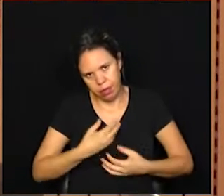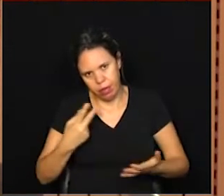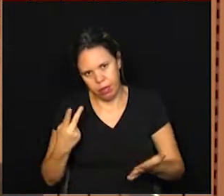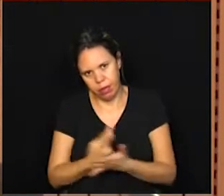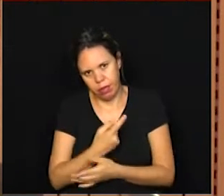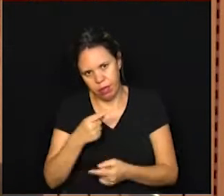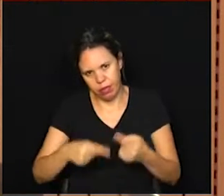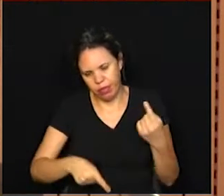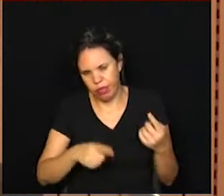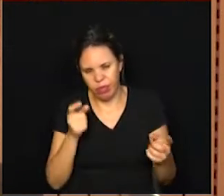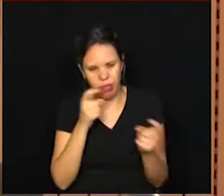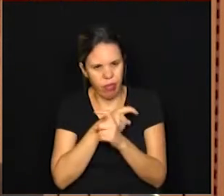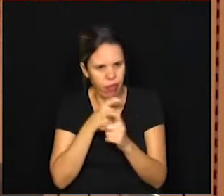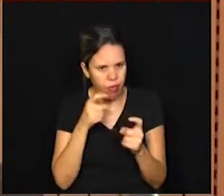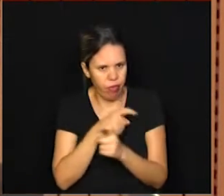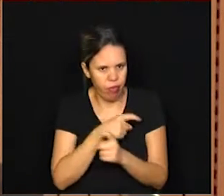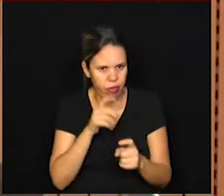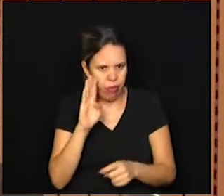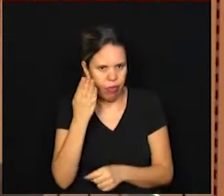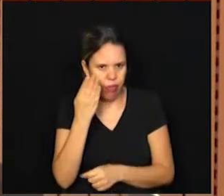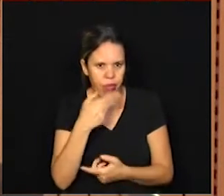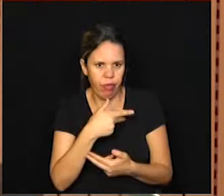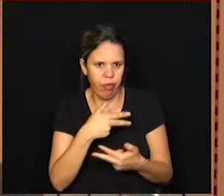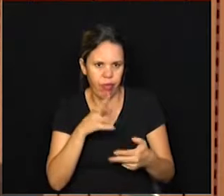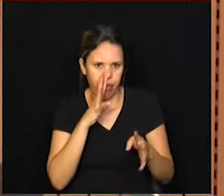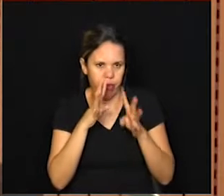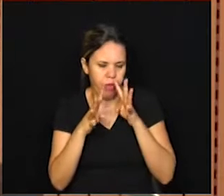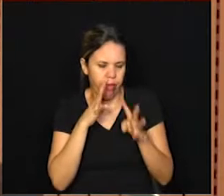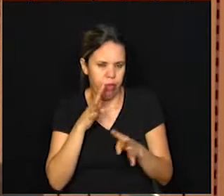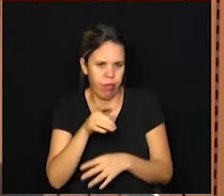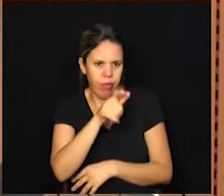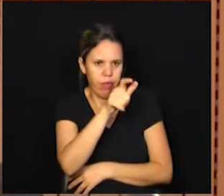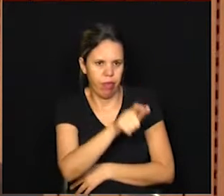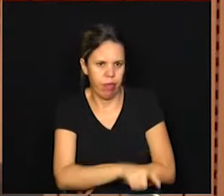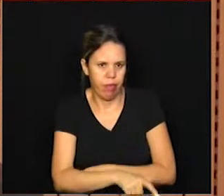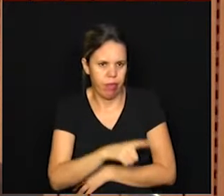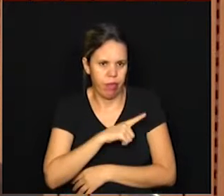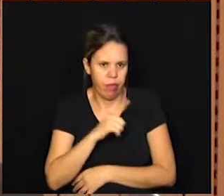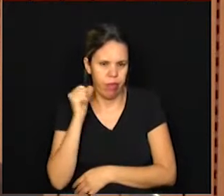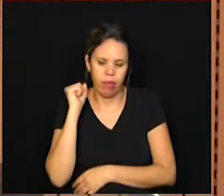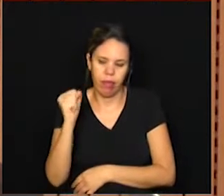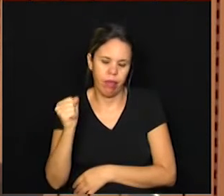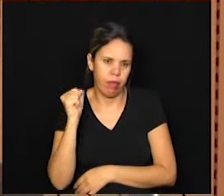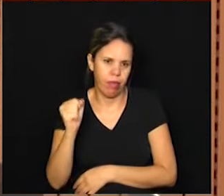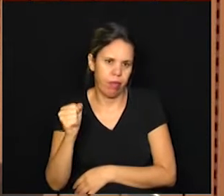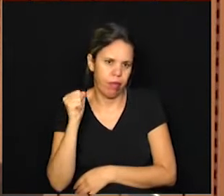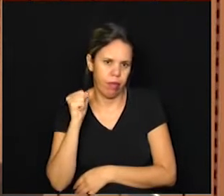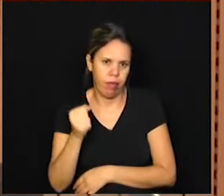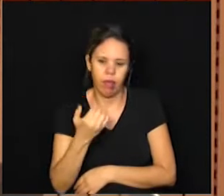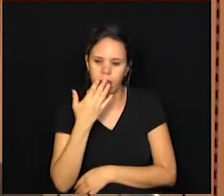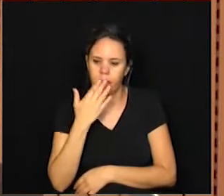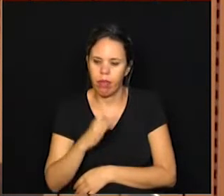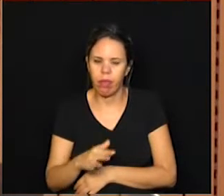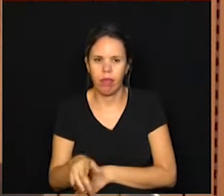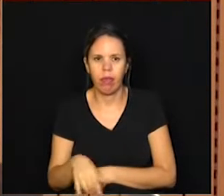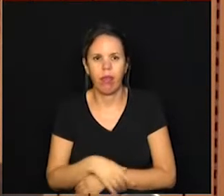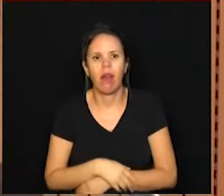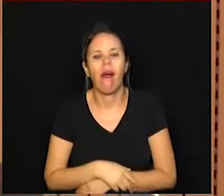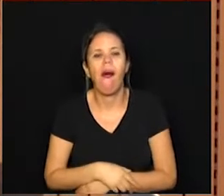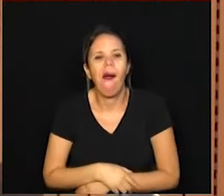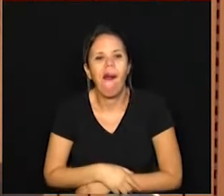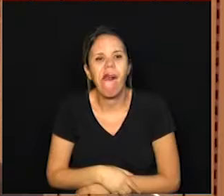delituosas, mentirosas, falsas, de que ela havia matado uma criança.